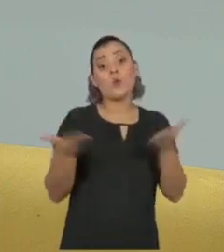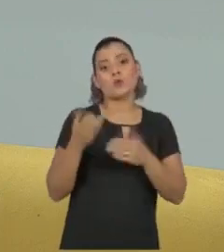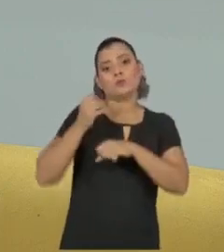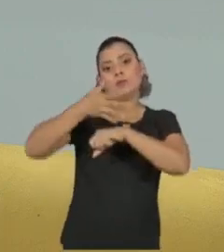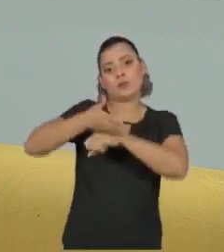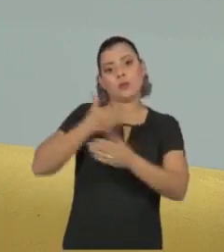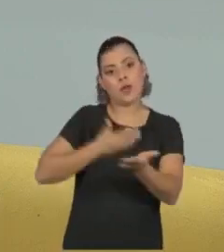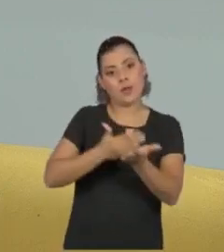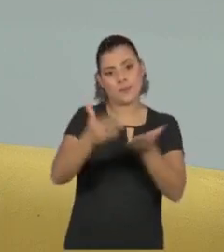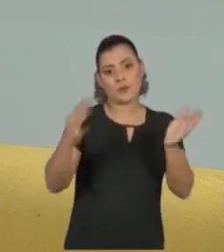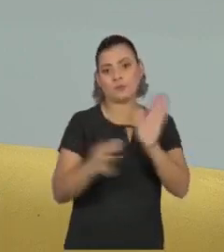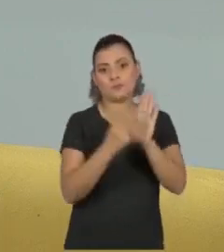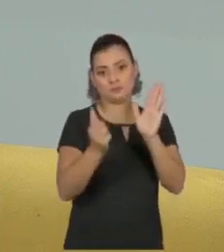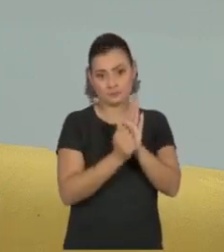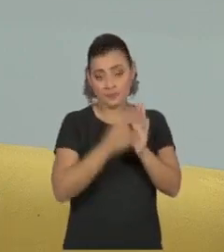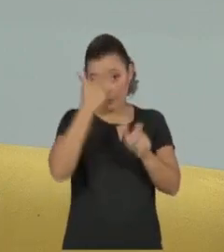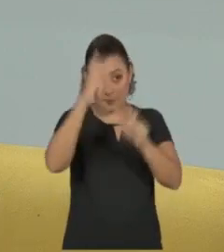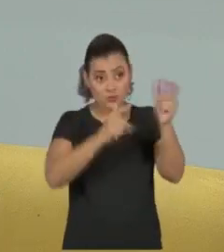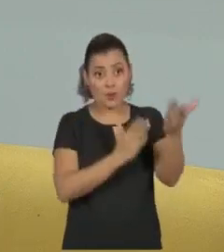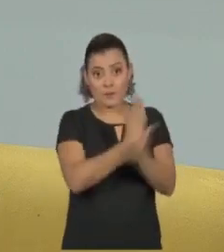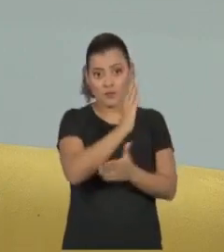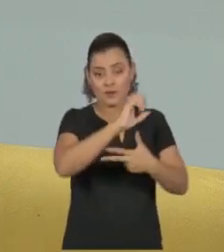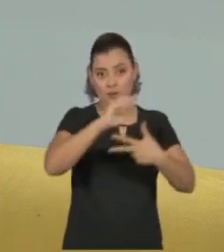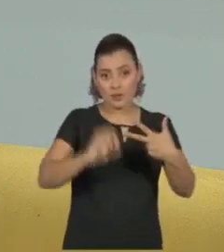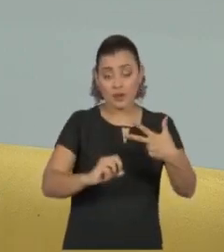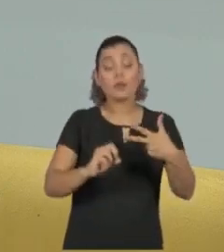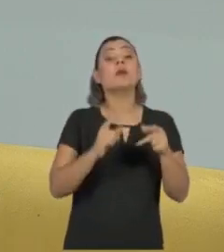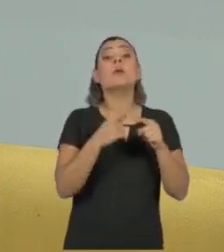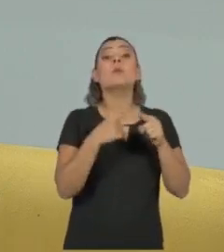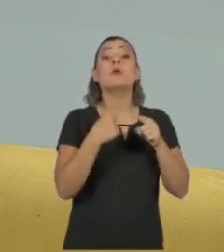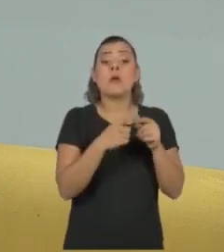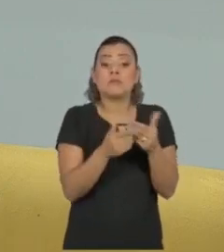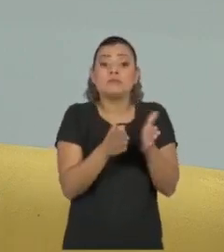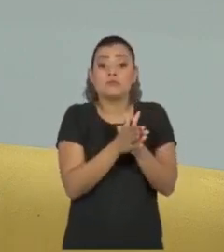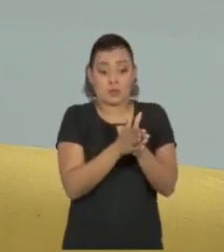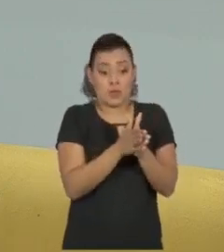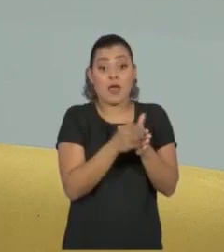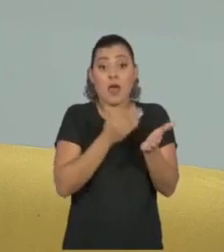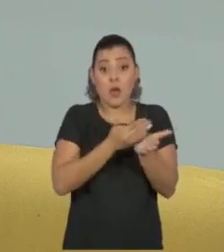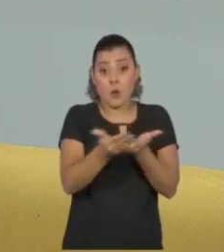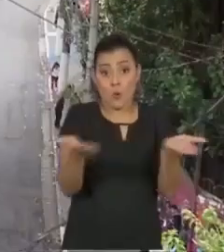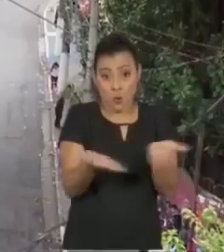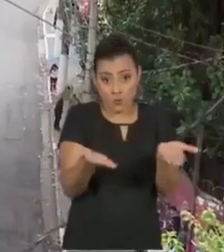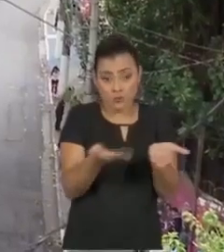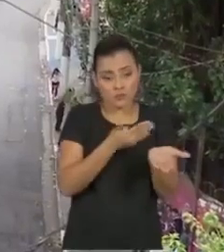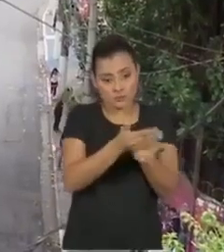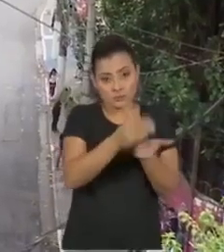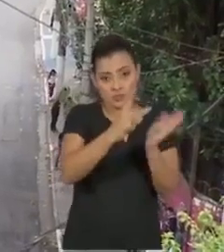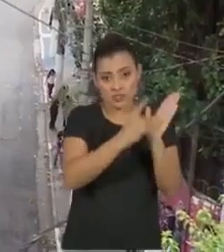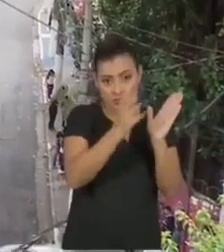para os aprovados no Enem. E o prazo foi estendido por causa das falhas no Enem.